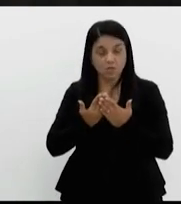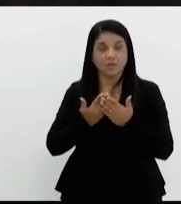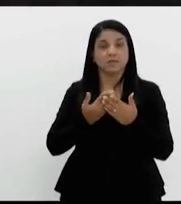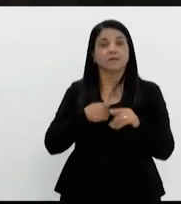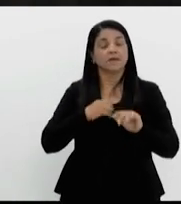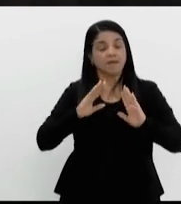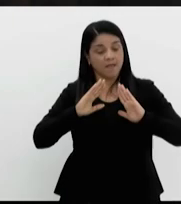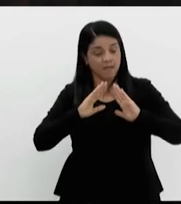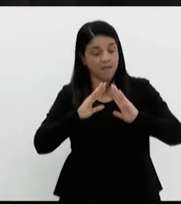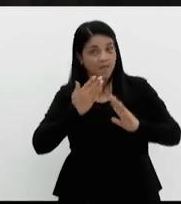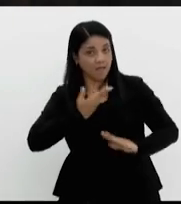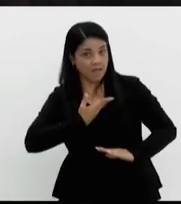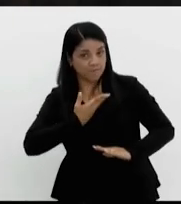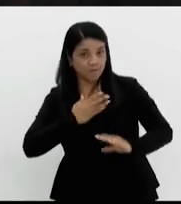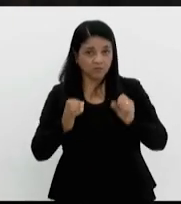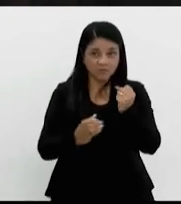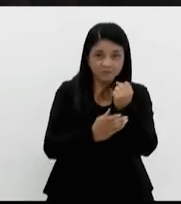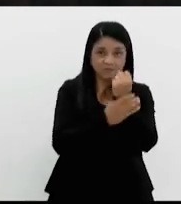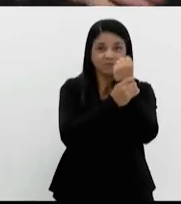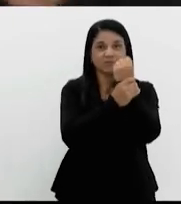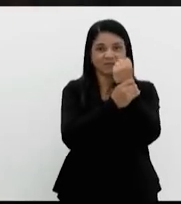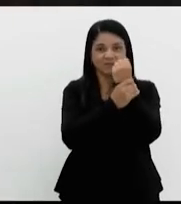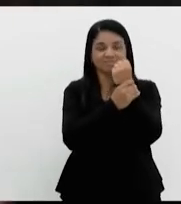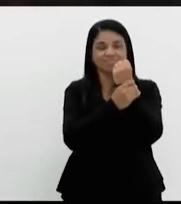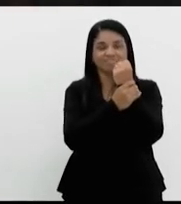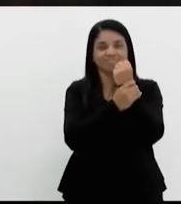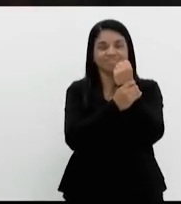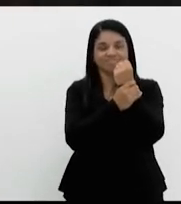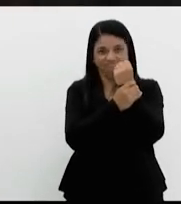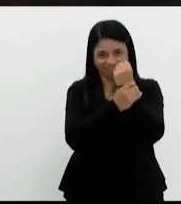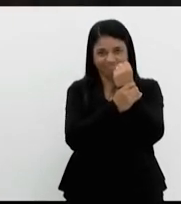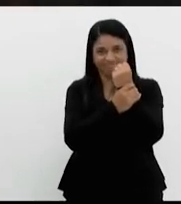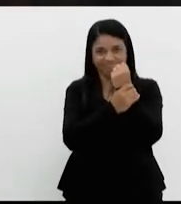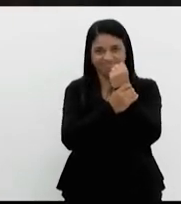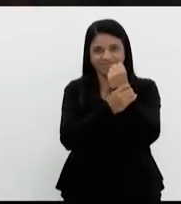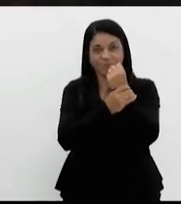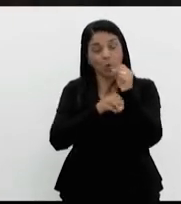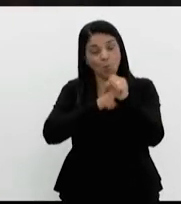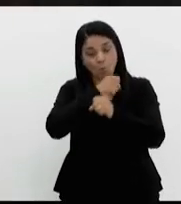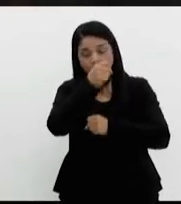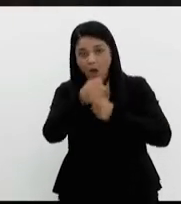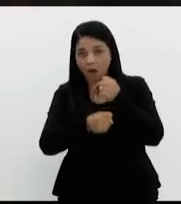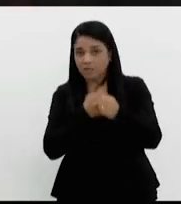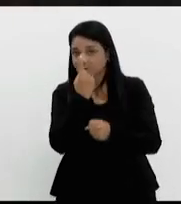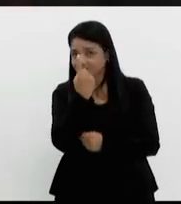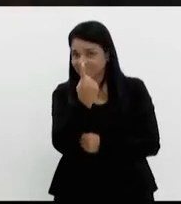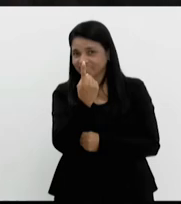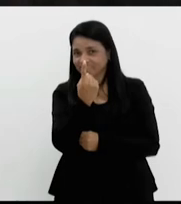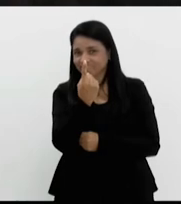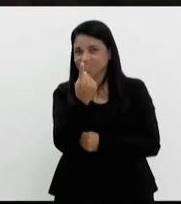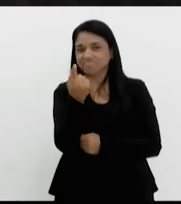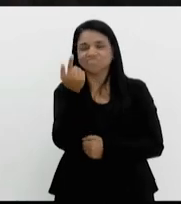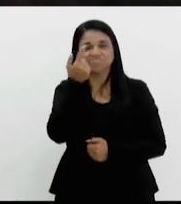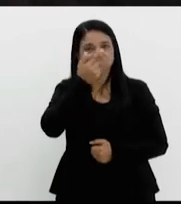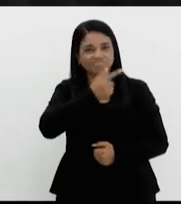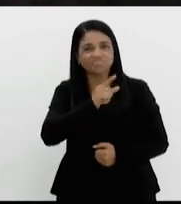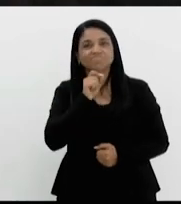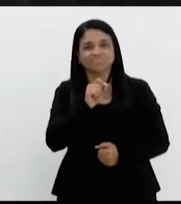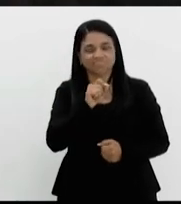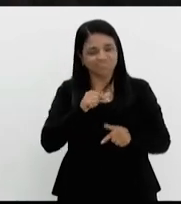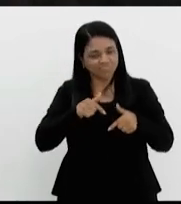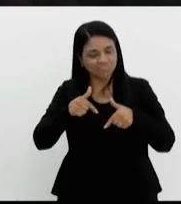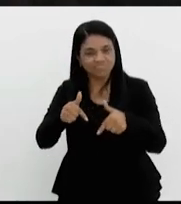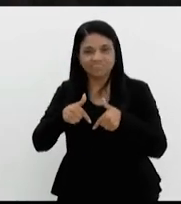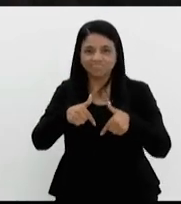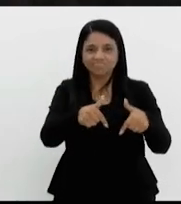da segurança. E aí pôde também, no outro, um ano depois, fazer alguma